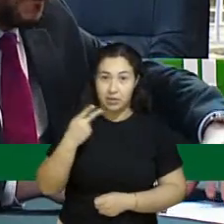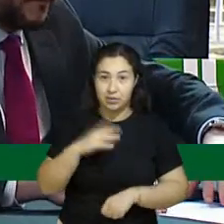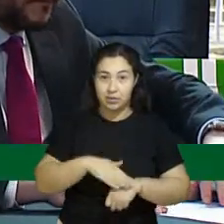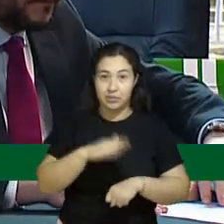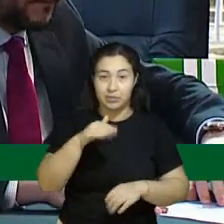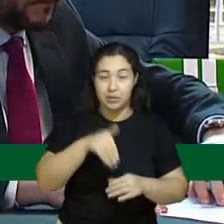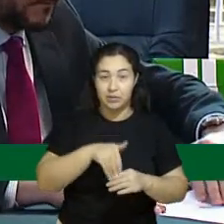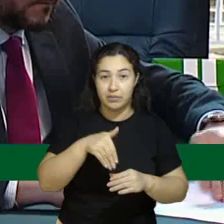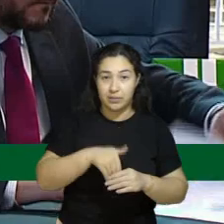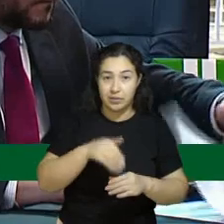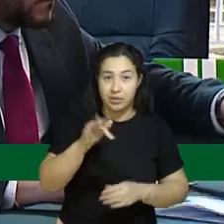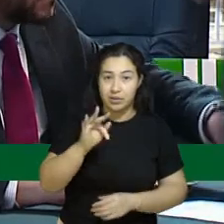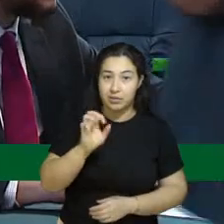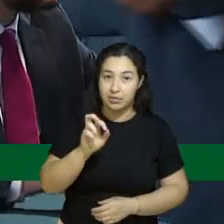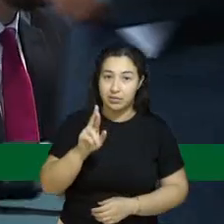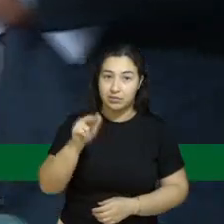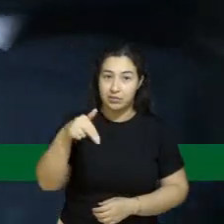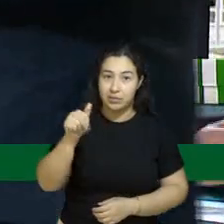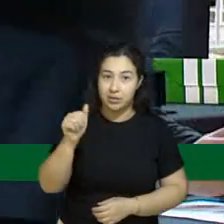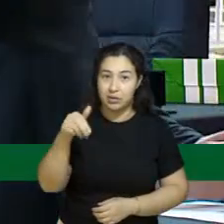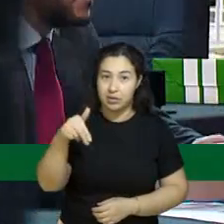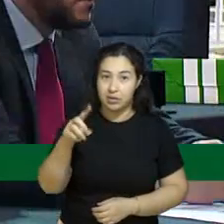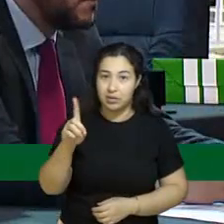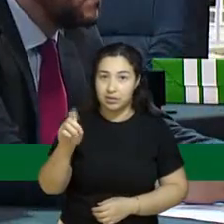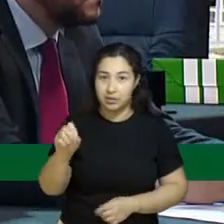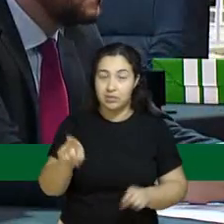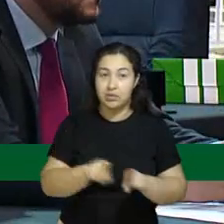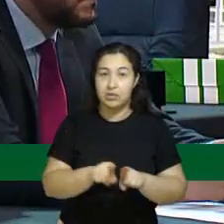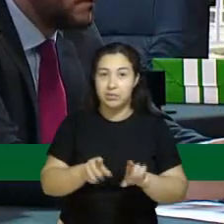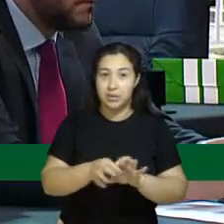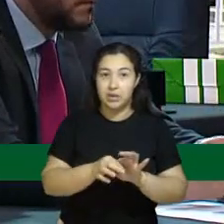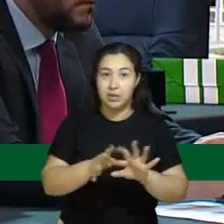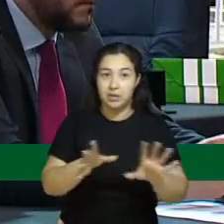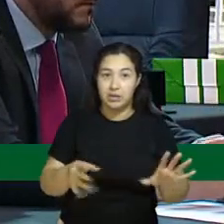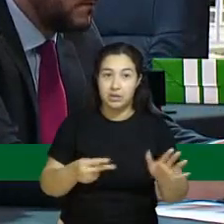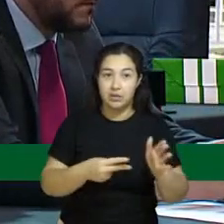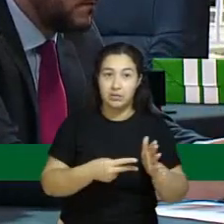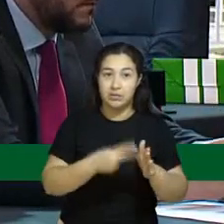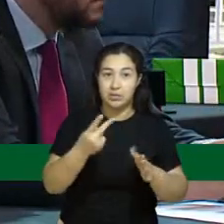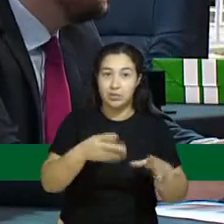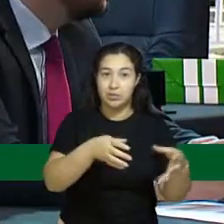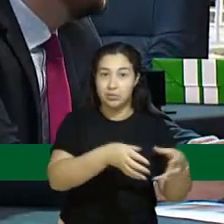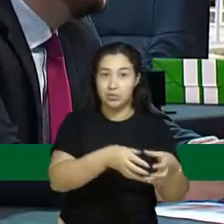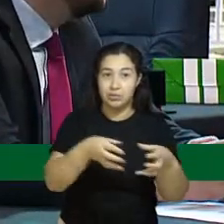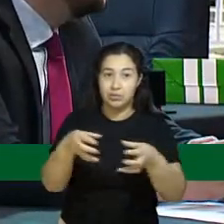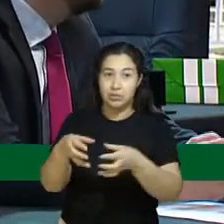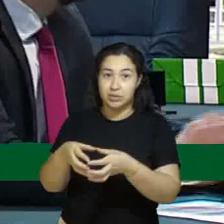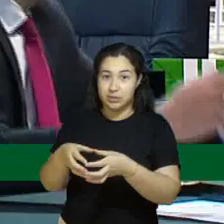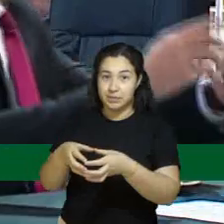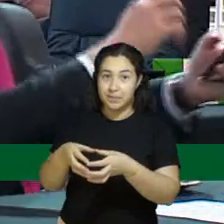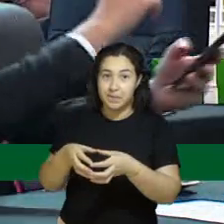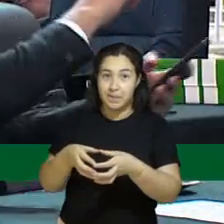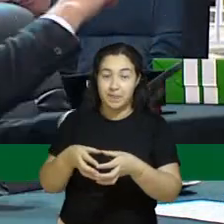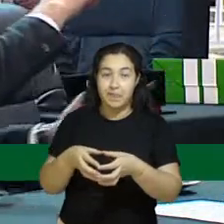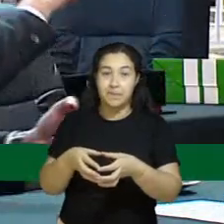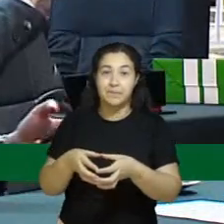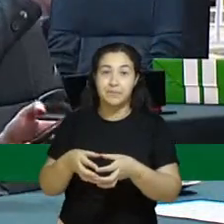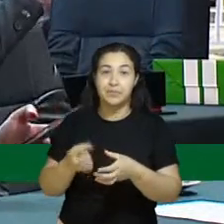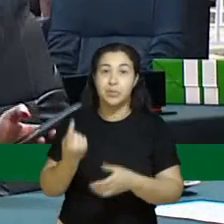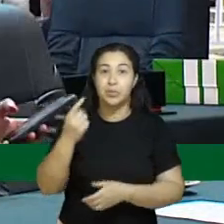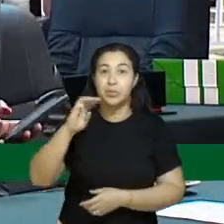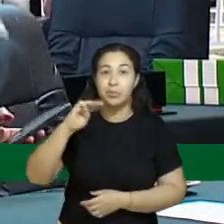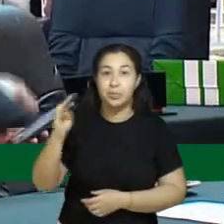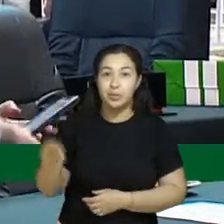Fernando Cordeiro, e destinamos em Chapecó também para 2 unidades de saúde, 1 milhão para a Água Amarela, 1 milhão para o